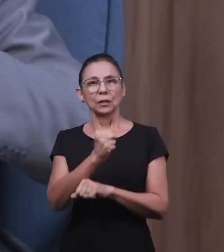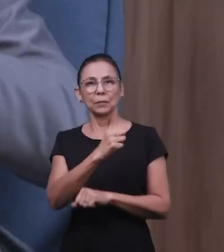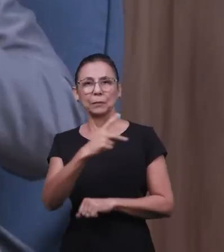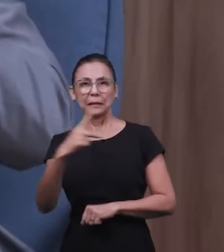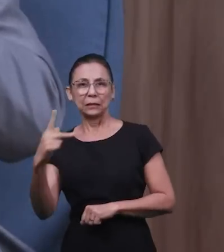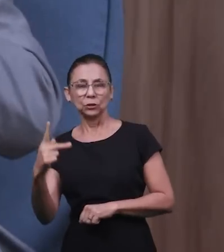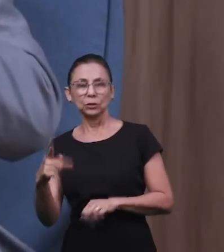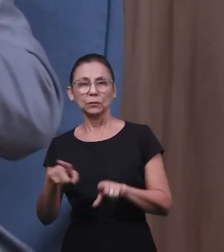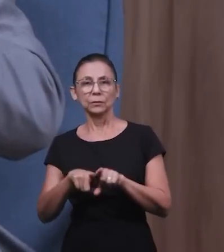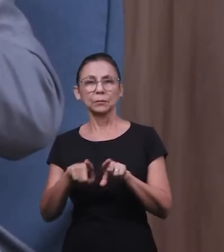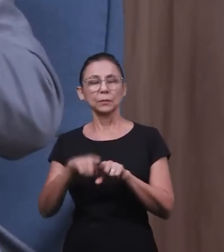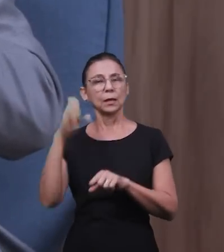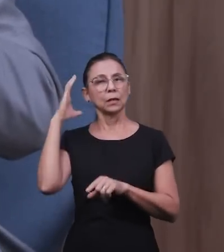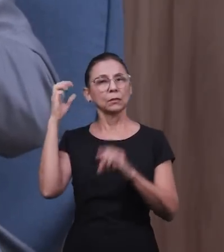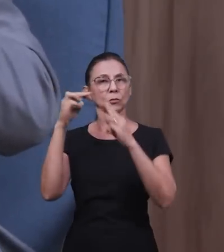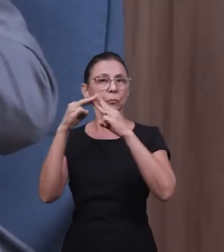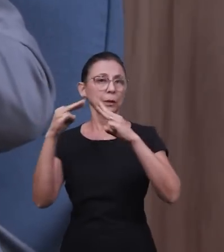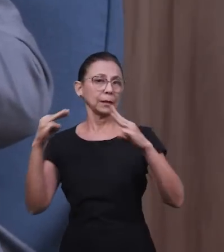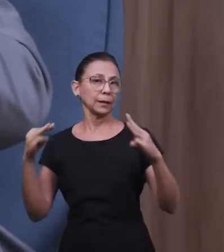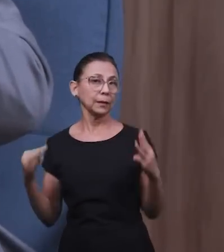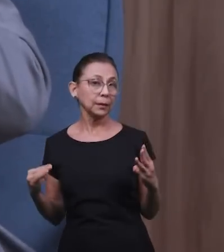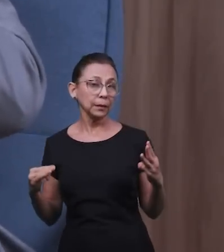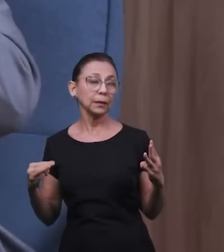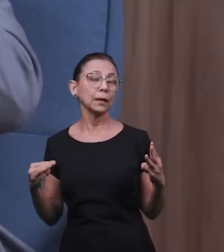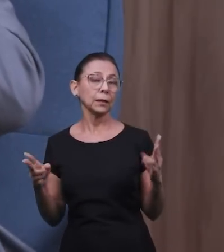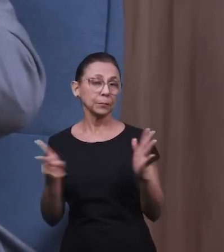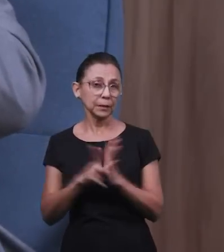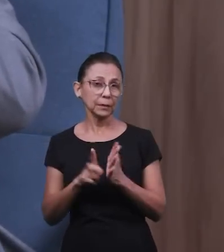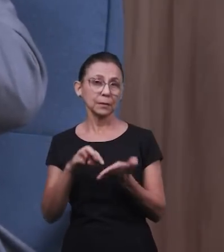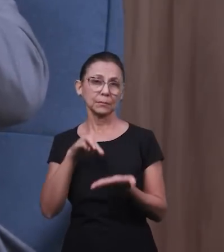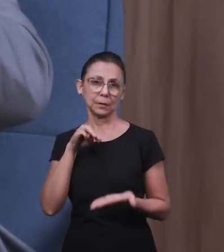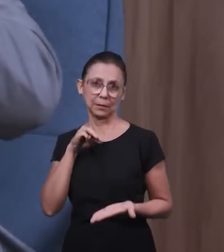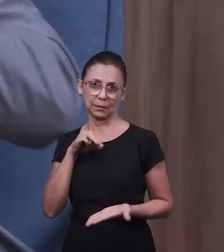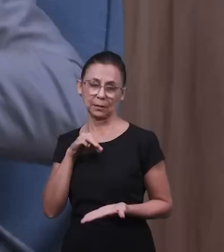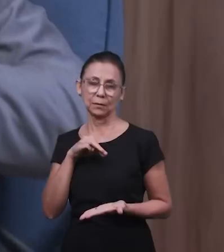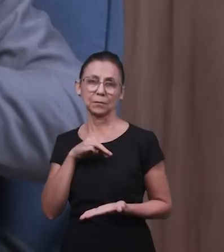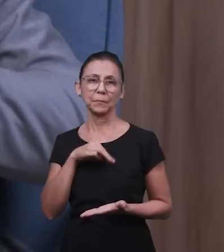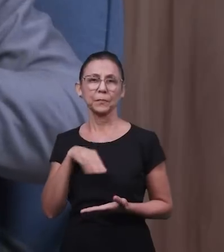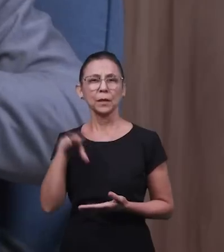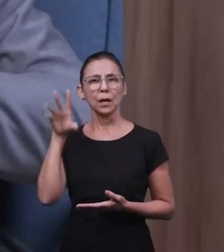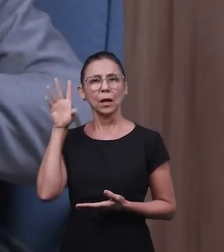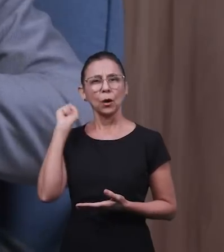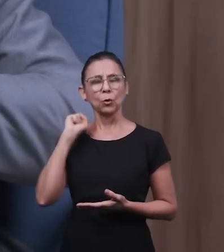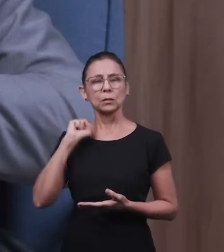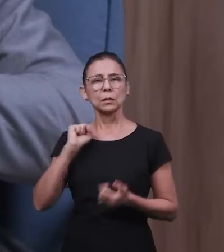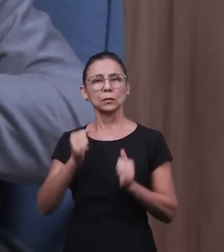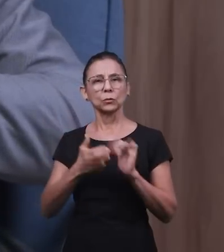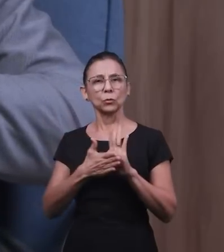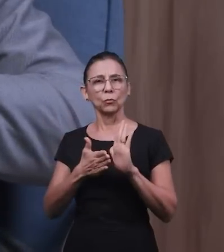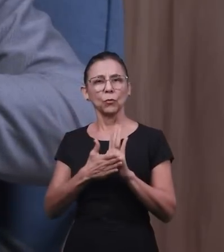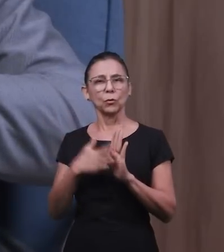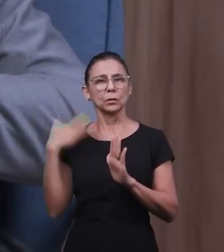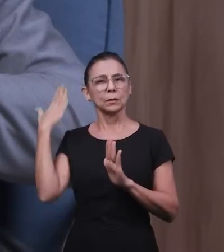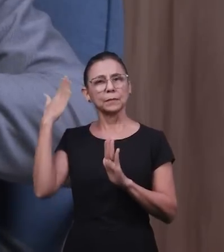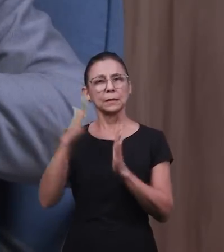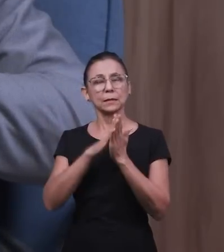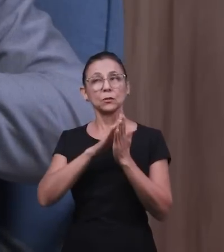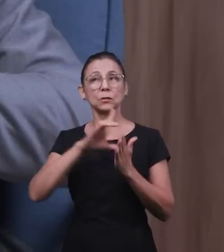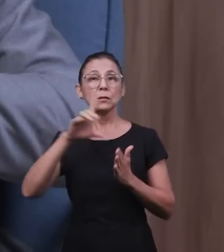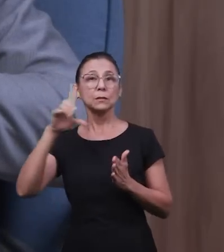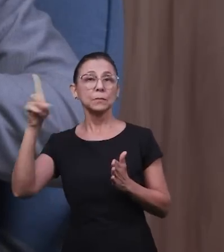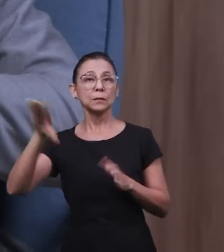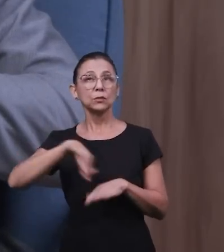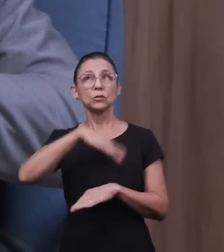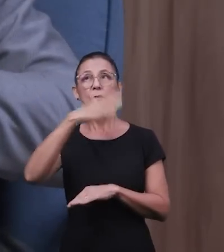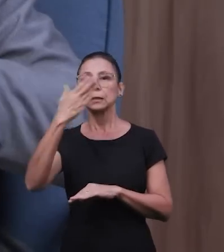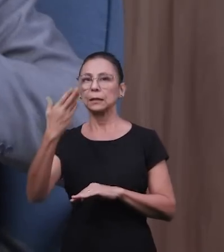e o aplicativo da Rádio Manaim, que é o aplicativo da rádio que pertence à igreja. Ouça louvores e mensagens bíblicas 24 horas por dia